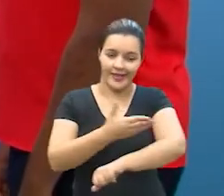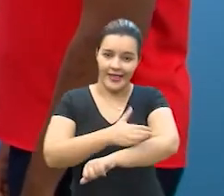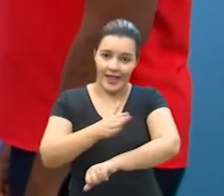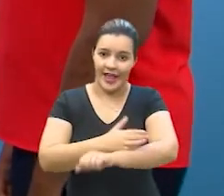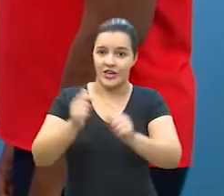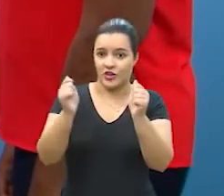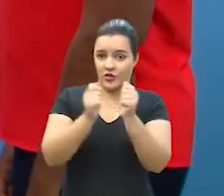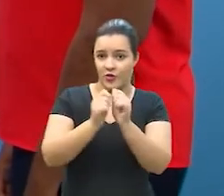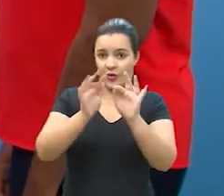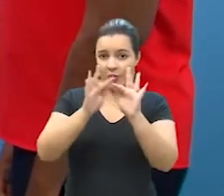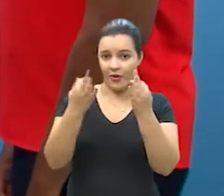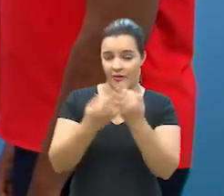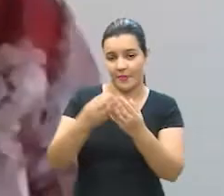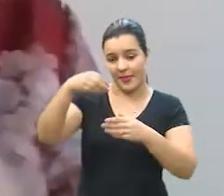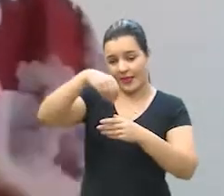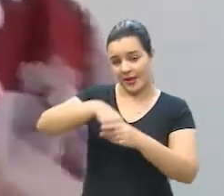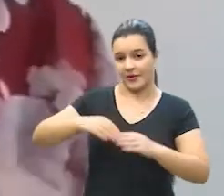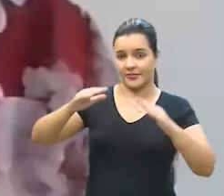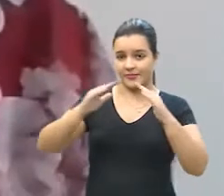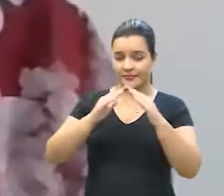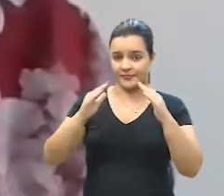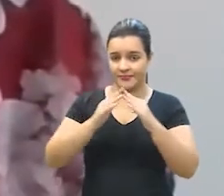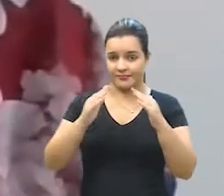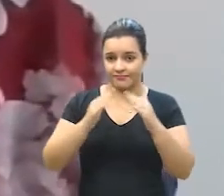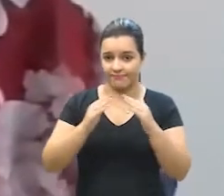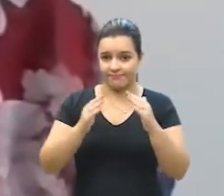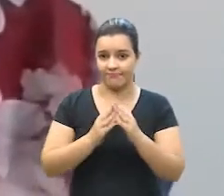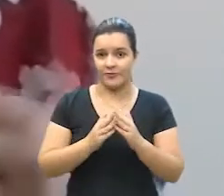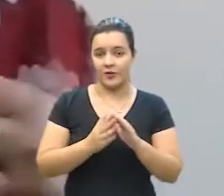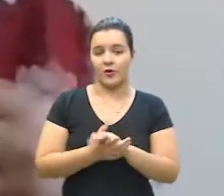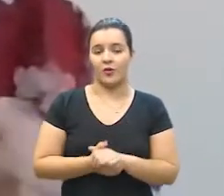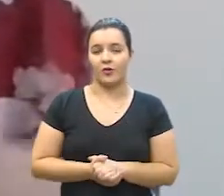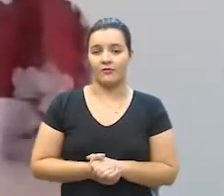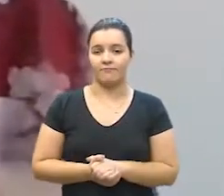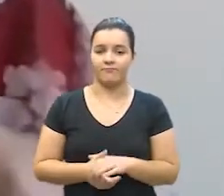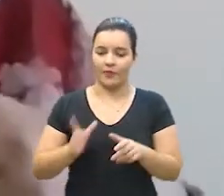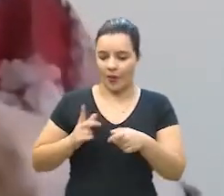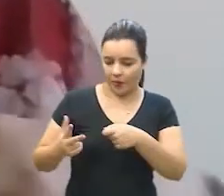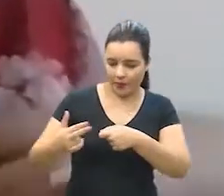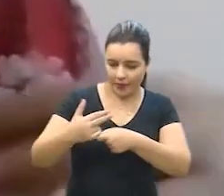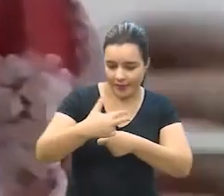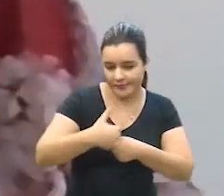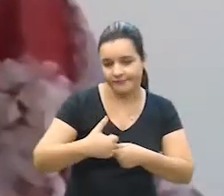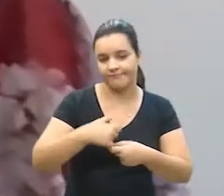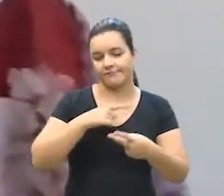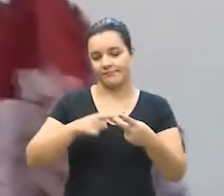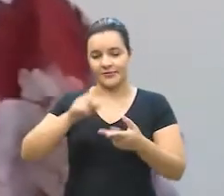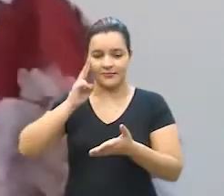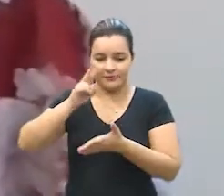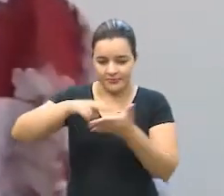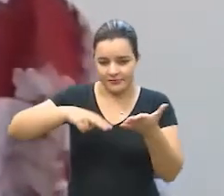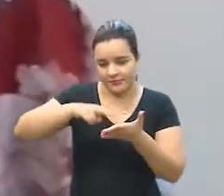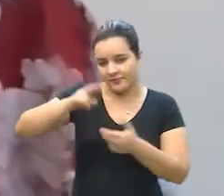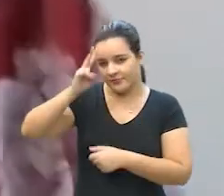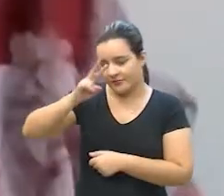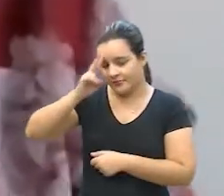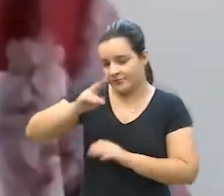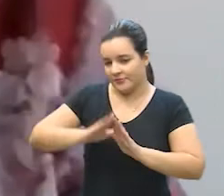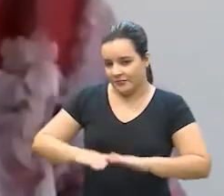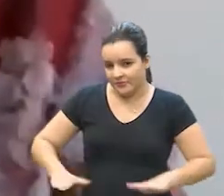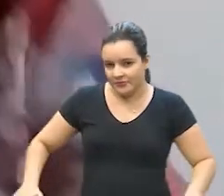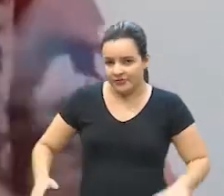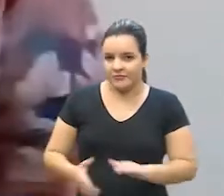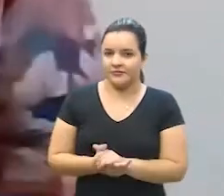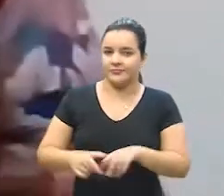os pais em casa. Dentro do nível que eles conseguem, né? Recortar uma figura, ler uma história infantil, ou